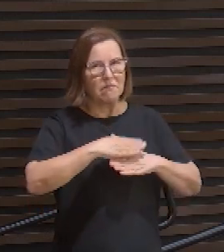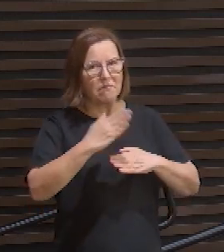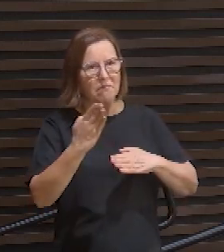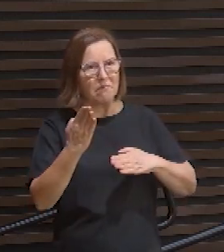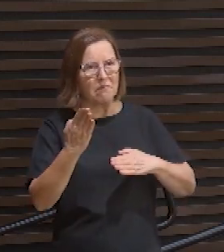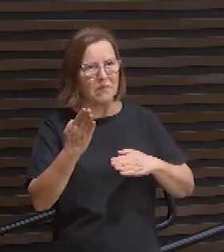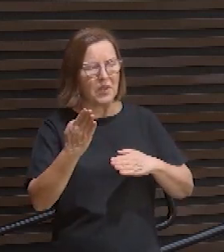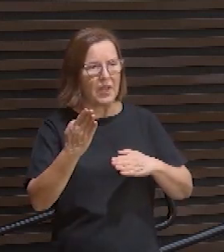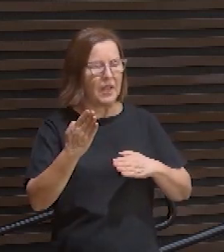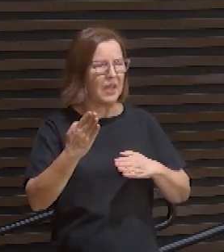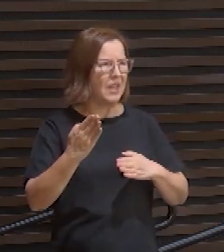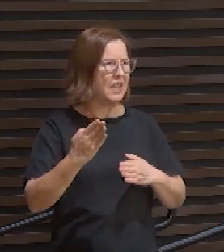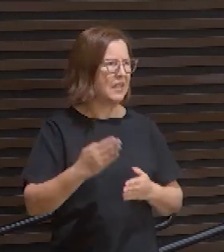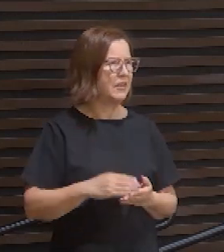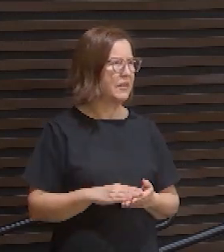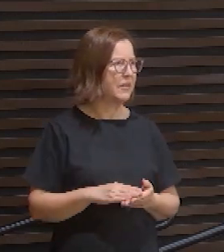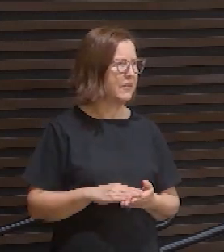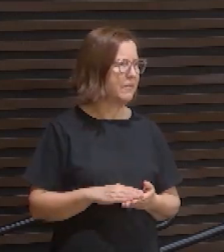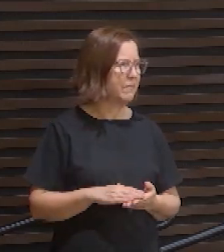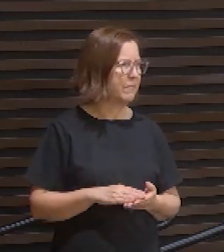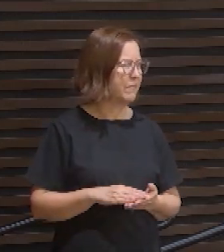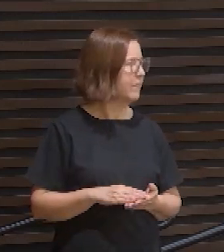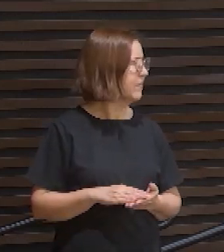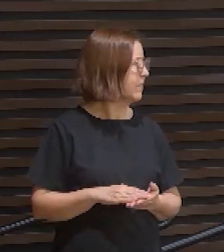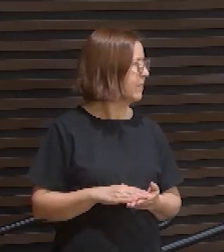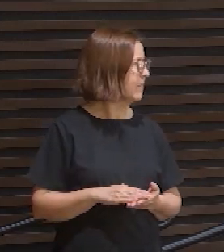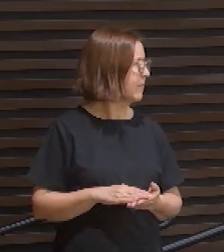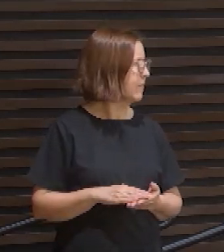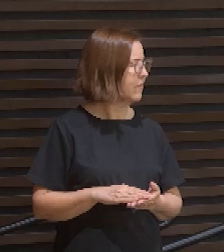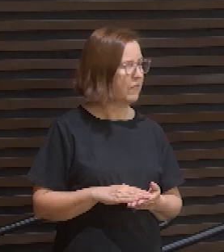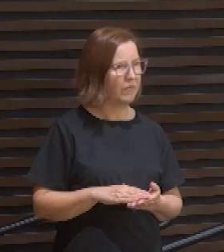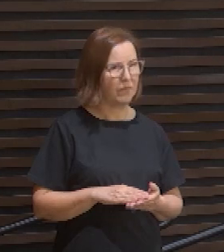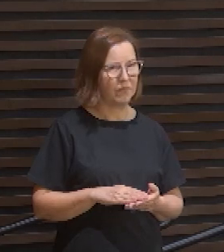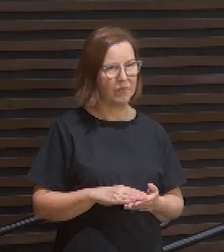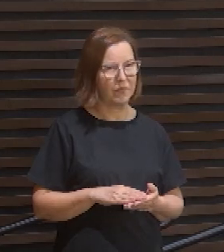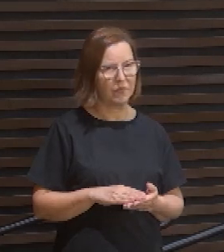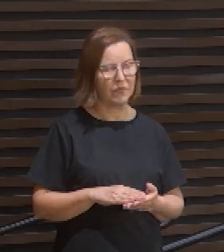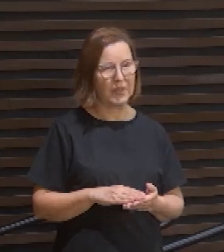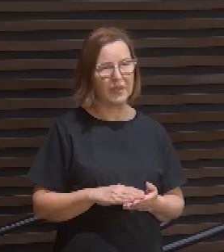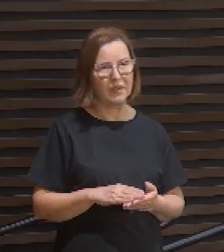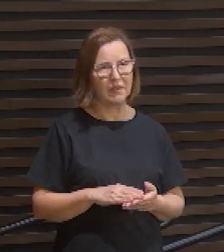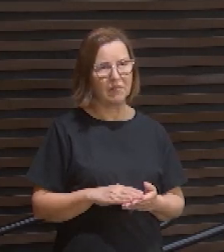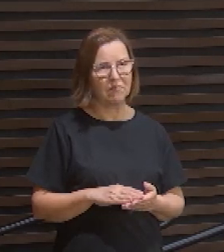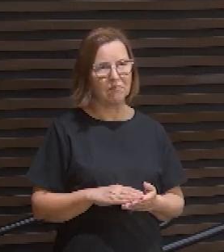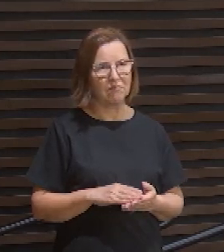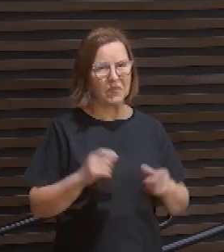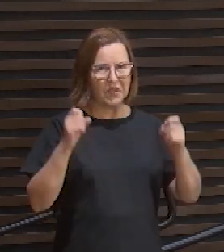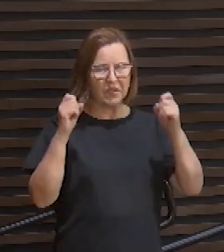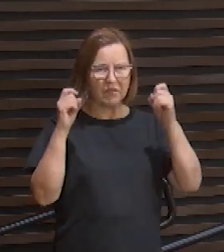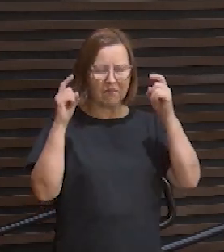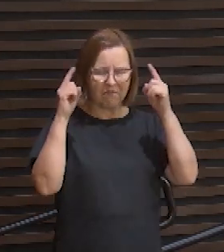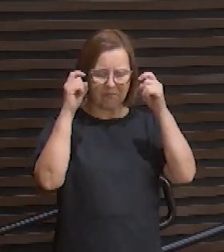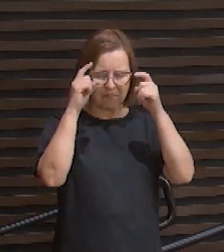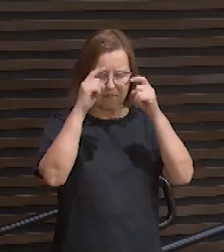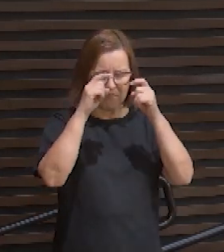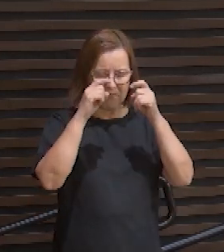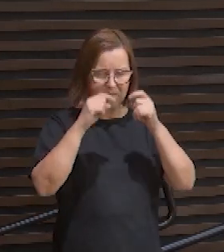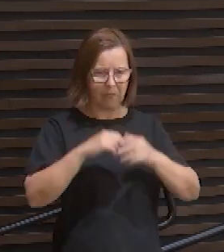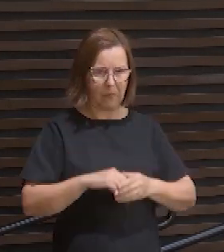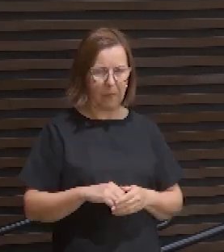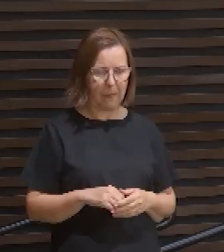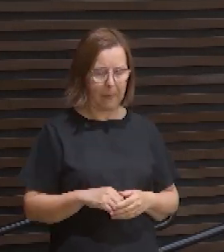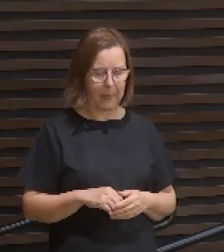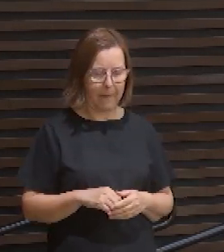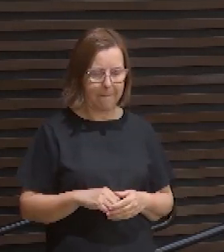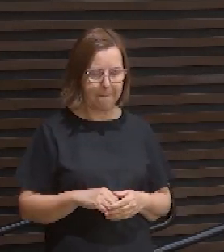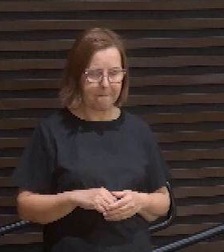Tem policiais aqui também, que encontram cenas de crime, né? Uma das ferramentas mais